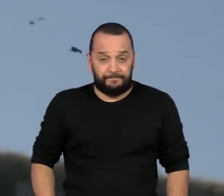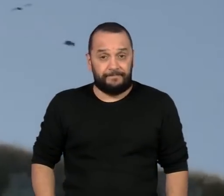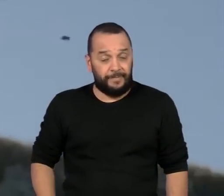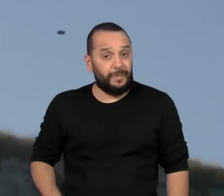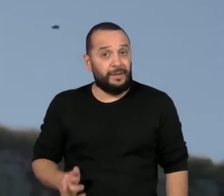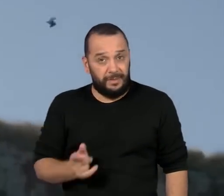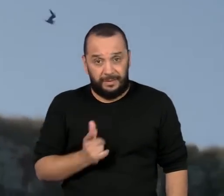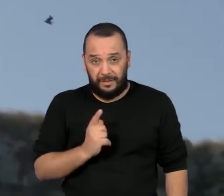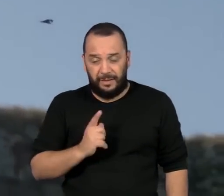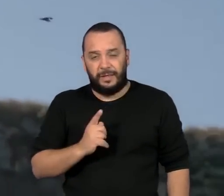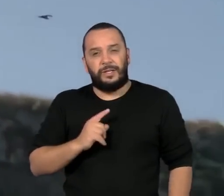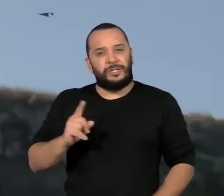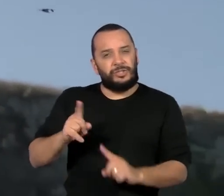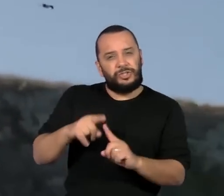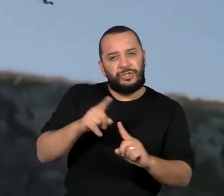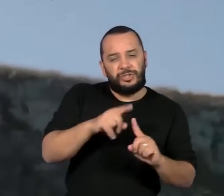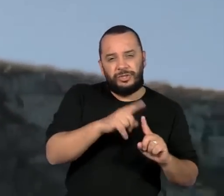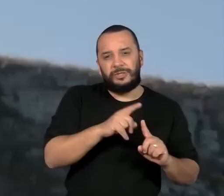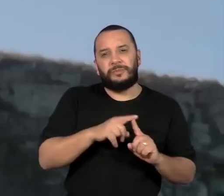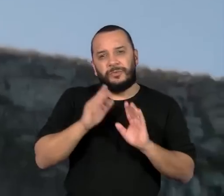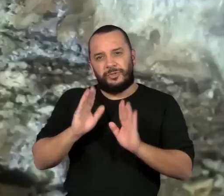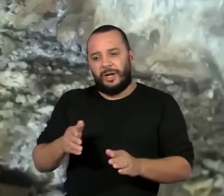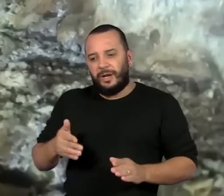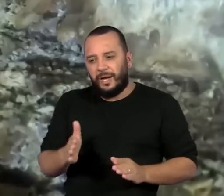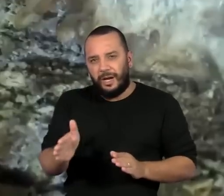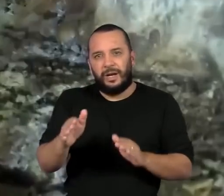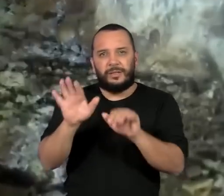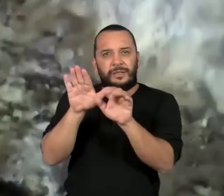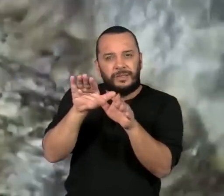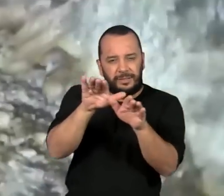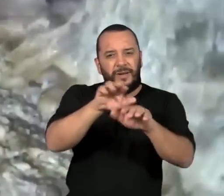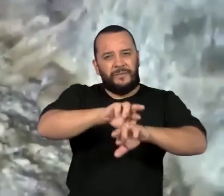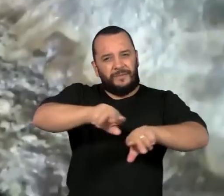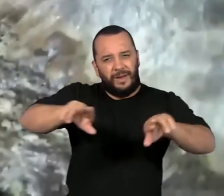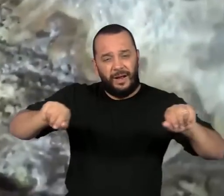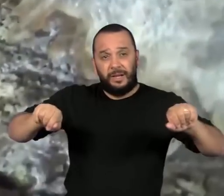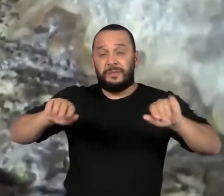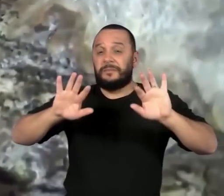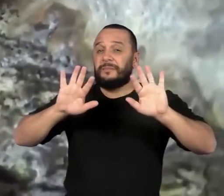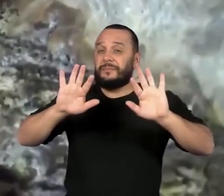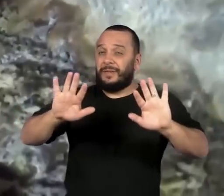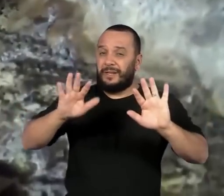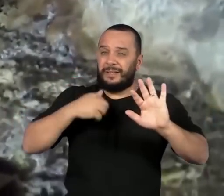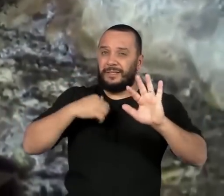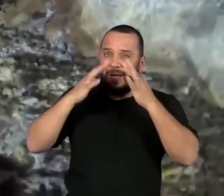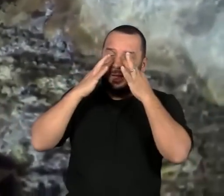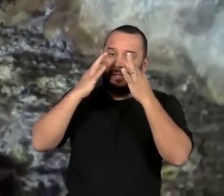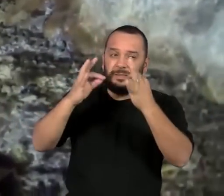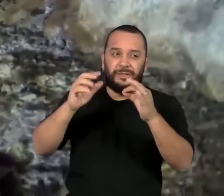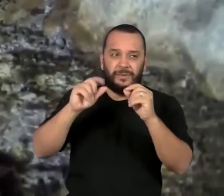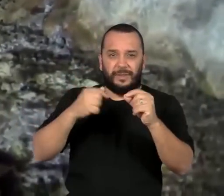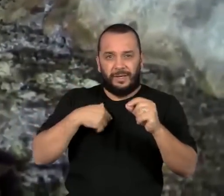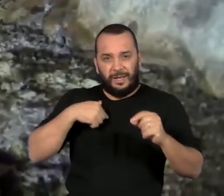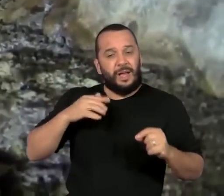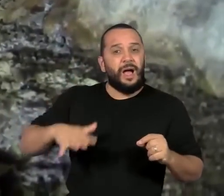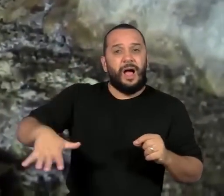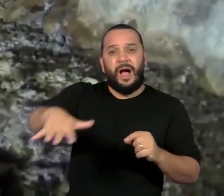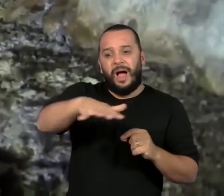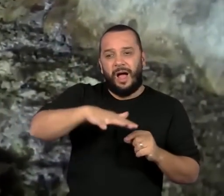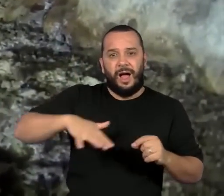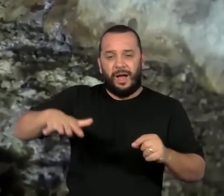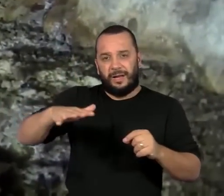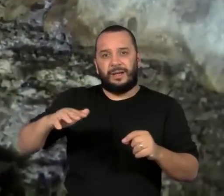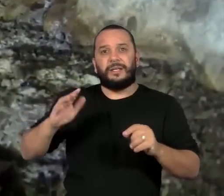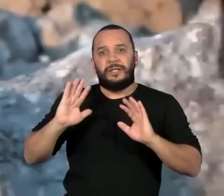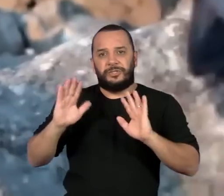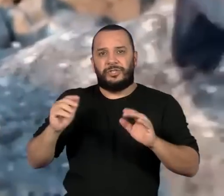Apesar da riqueza de espécies na unidade de conservação, os cientistas alertam para a necessidade de ampliar a área do Parque Nacional